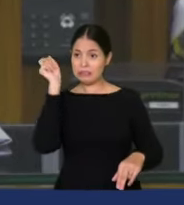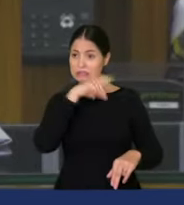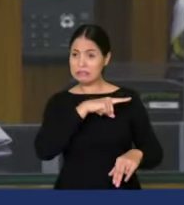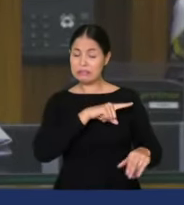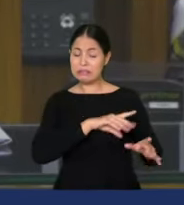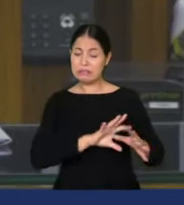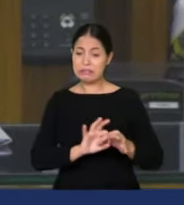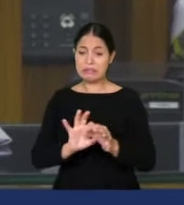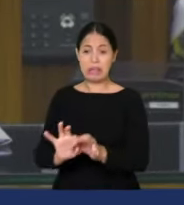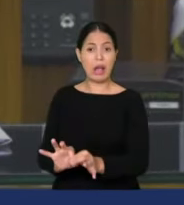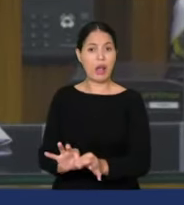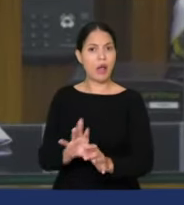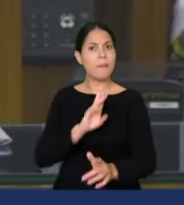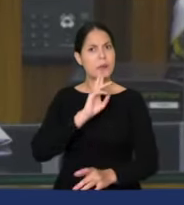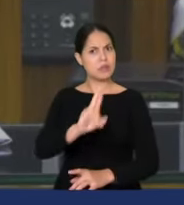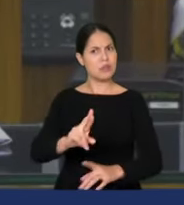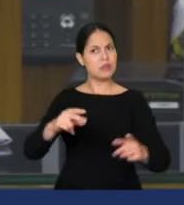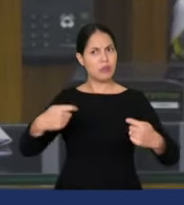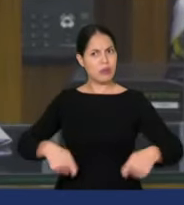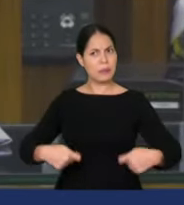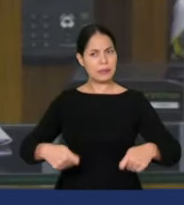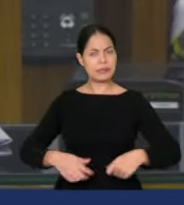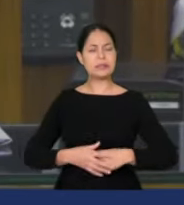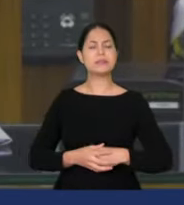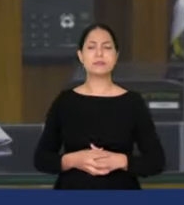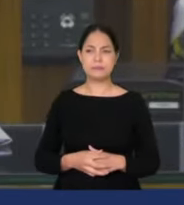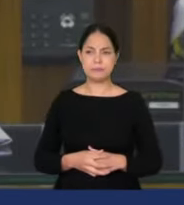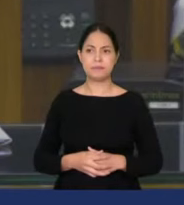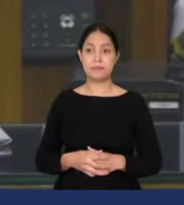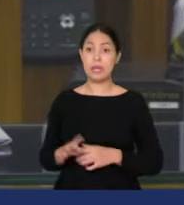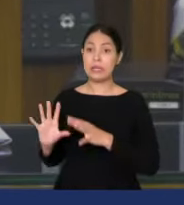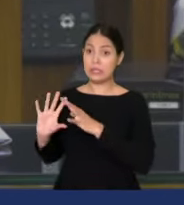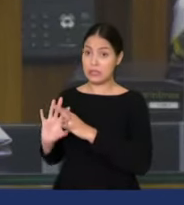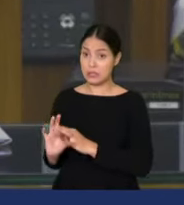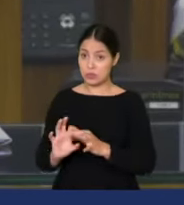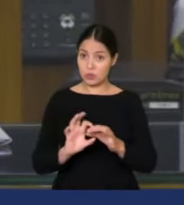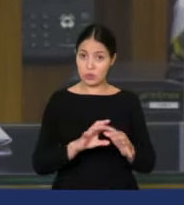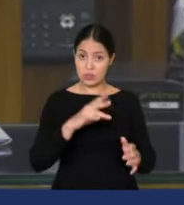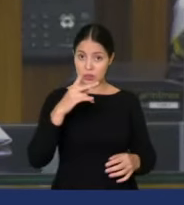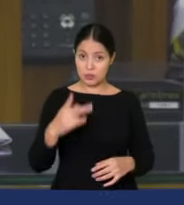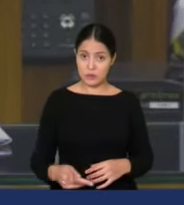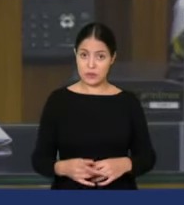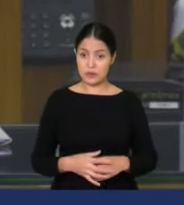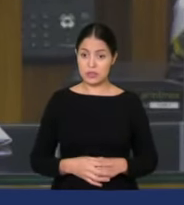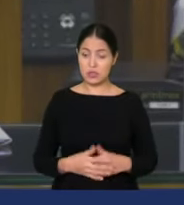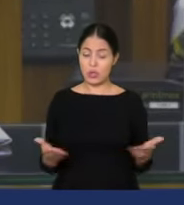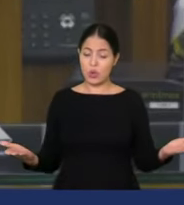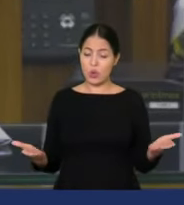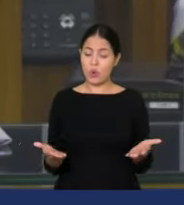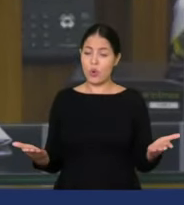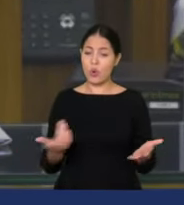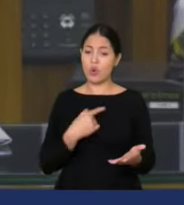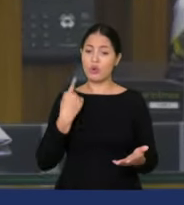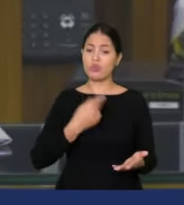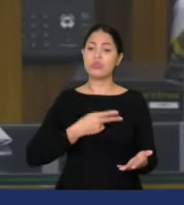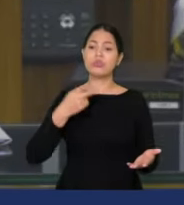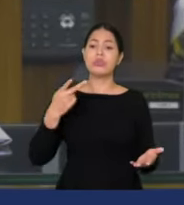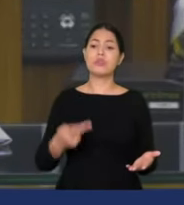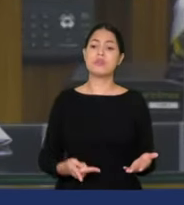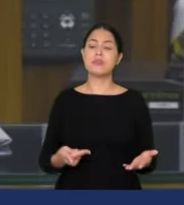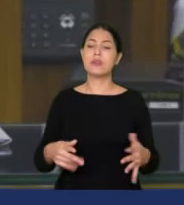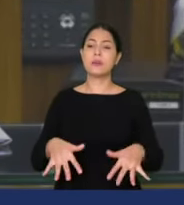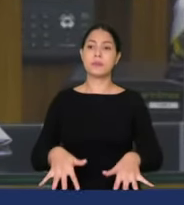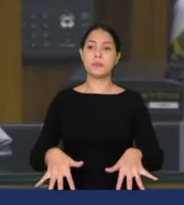tenha resultado. Nesse contexto, encontros como o que é hoje aqui realizado